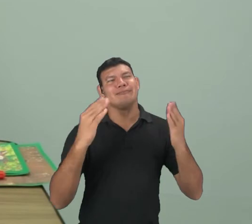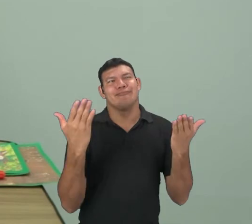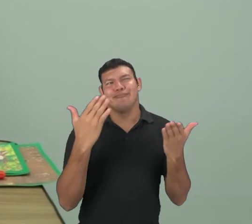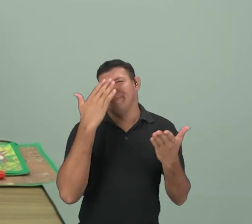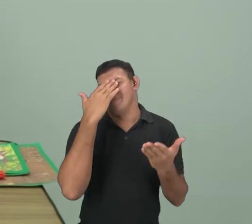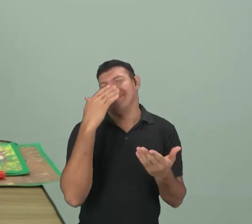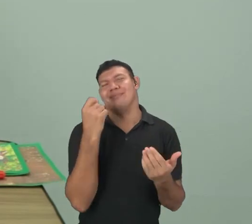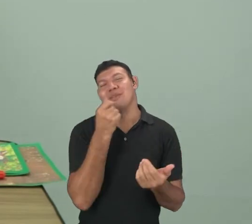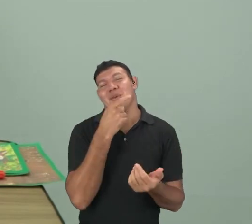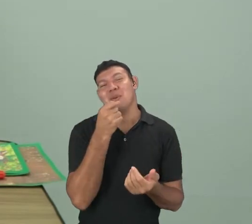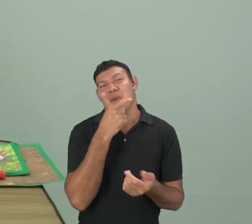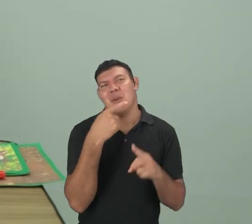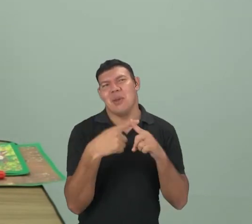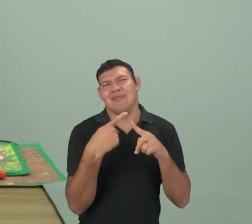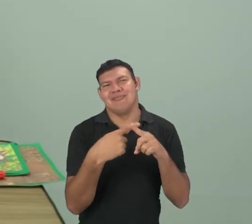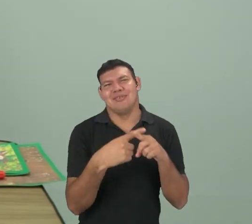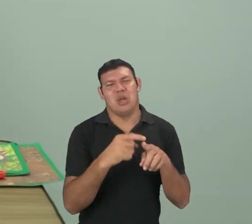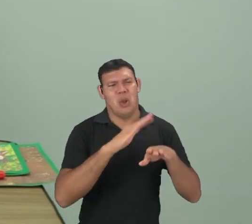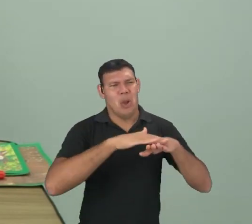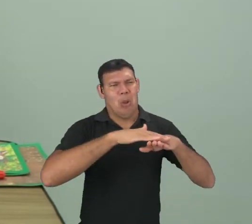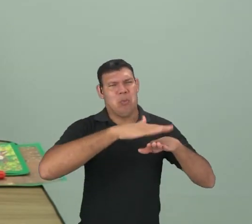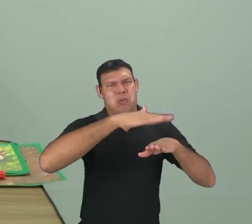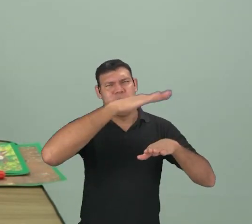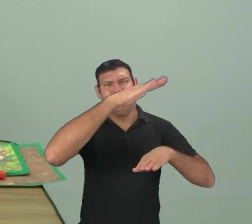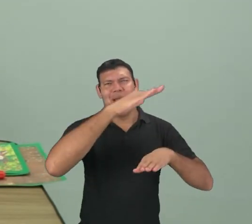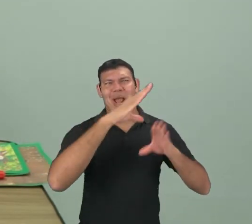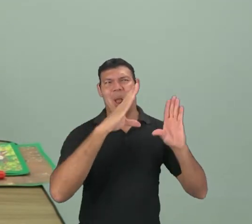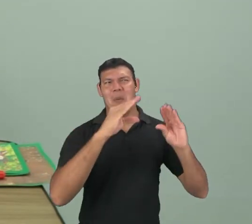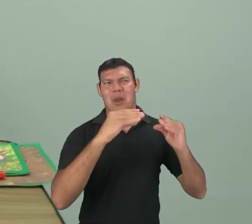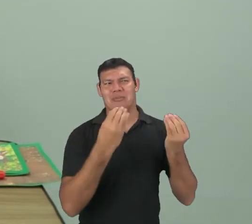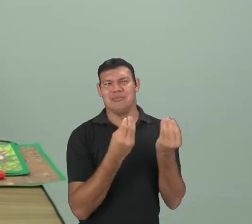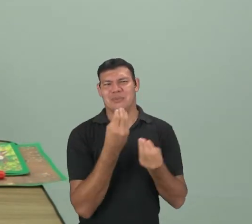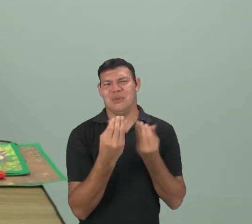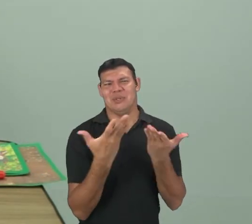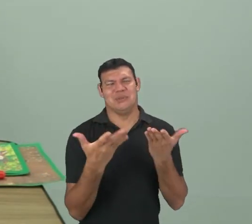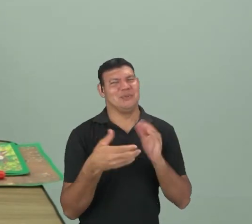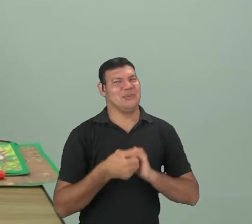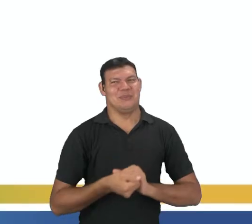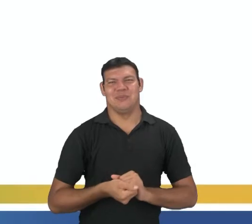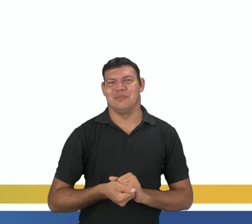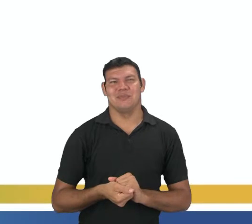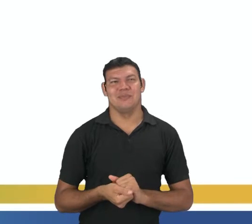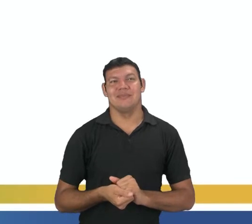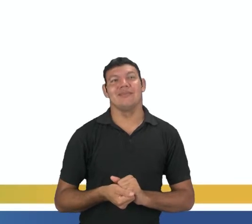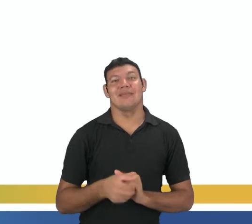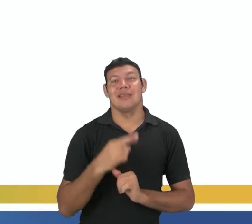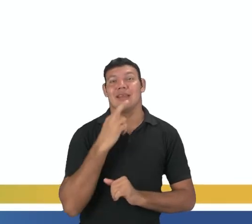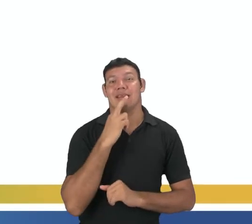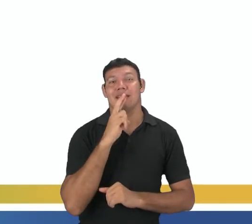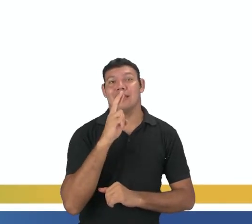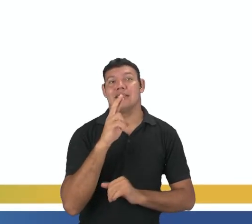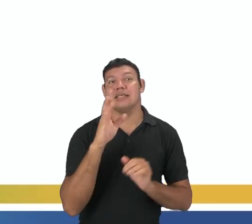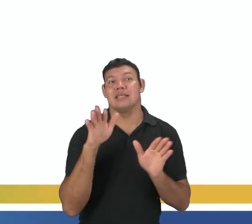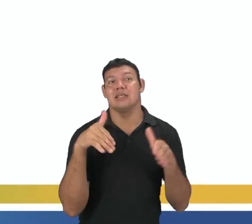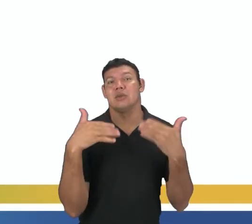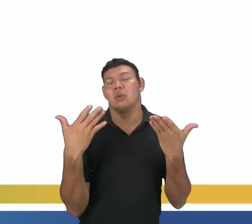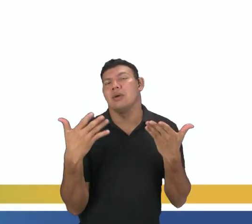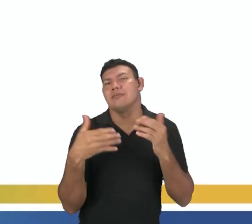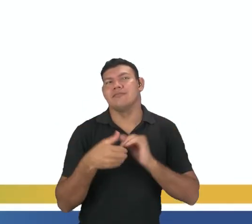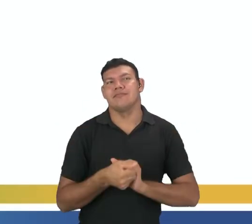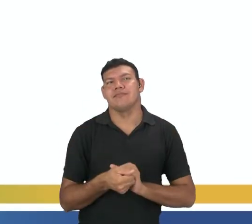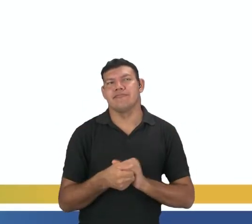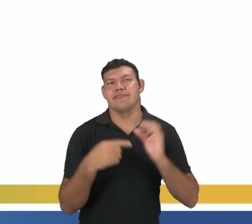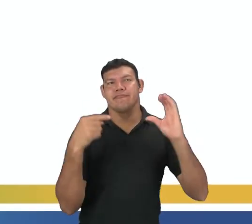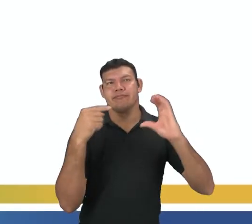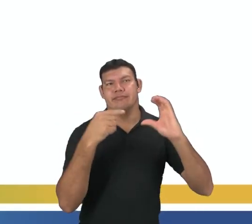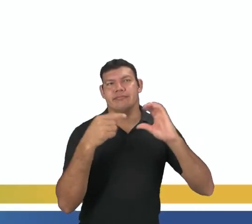essa situação, porque uma ervilha debaixo de 20 colchões, né? Então, nossa alternativa, né, pode ser essa daí.